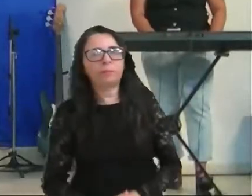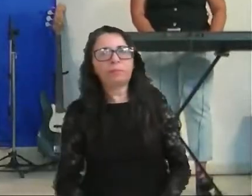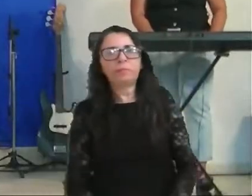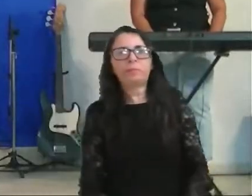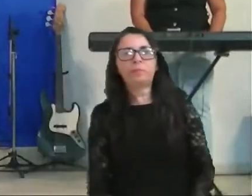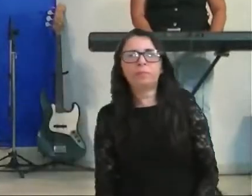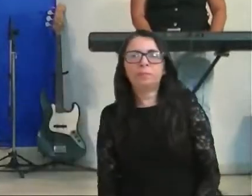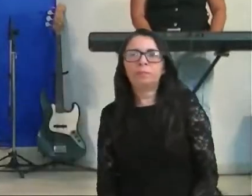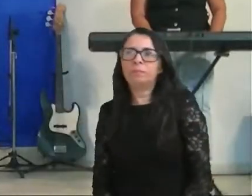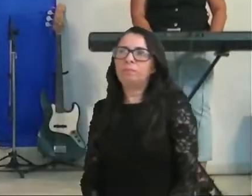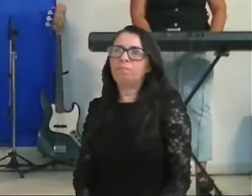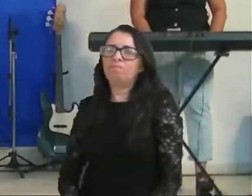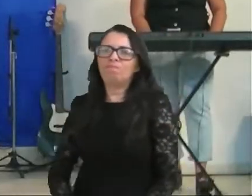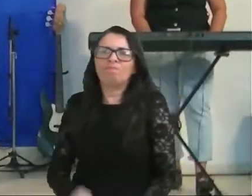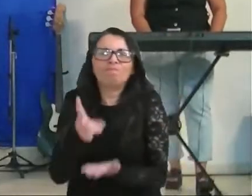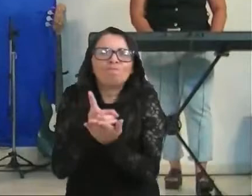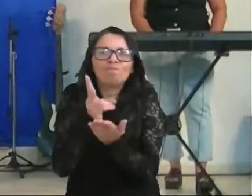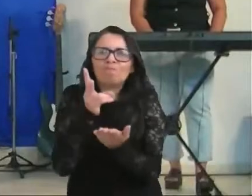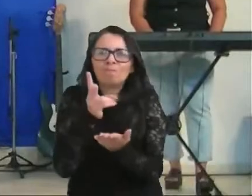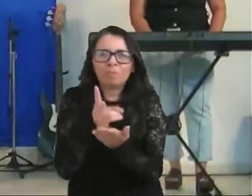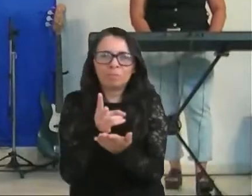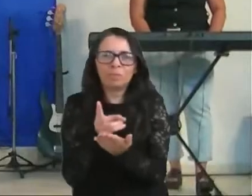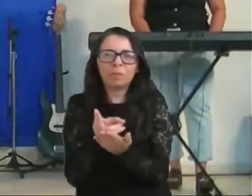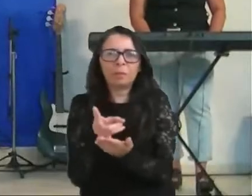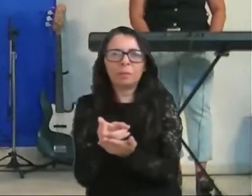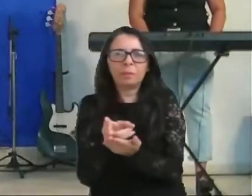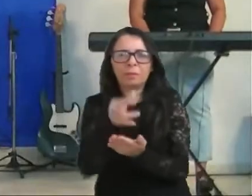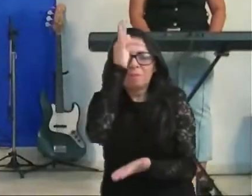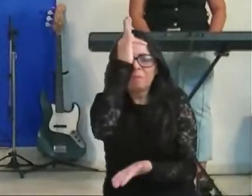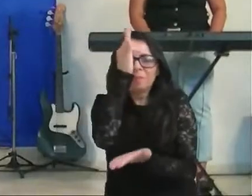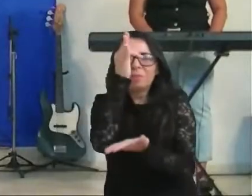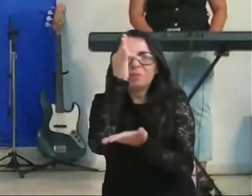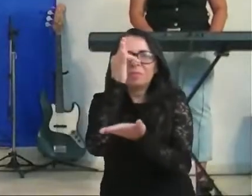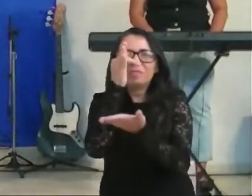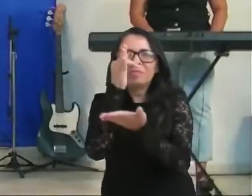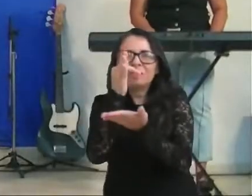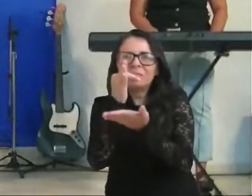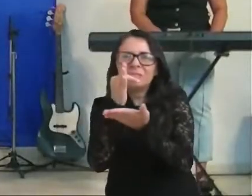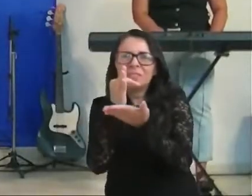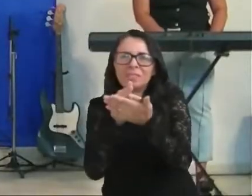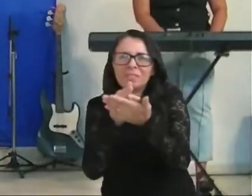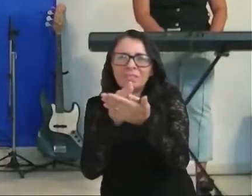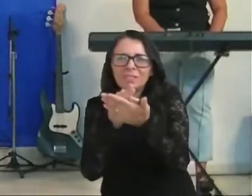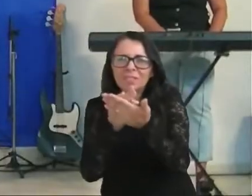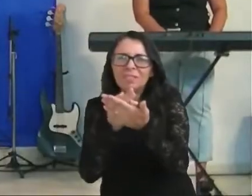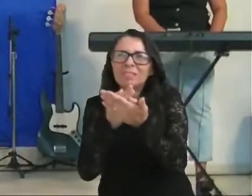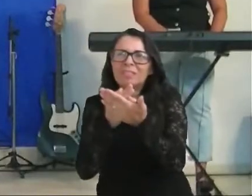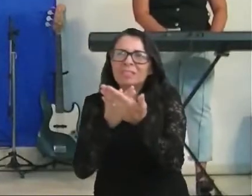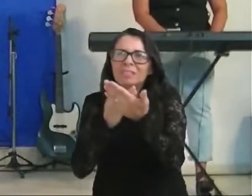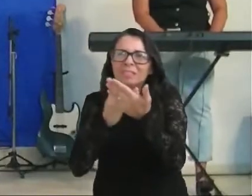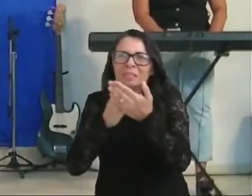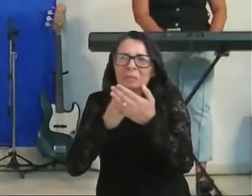Cada vez que a minha fé é provada,